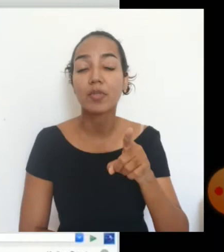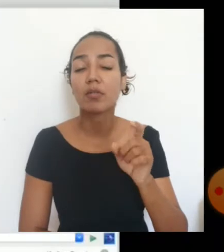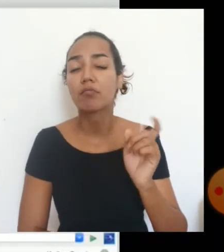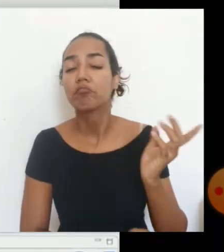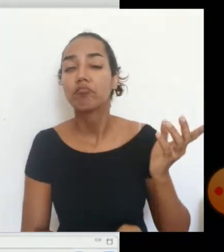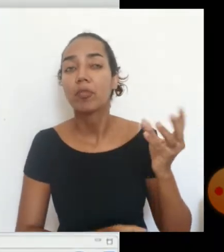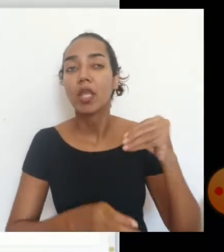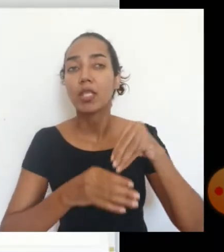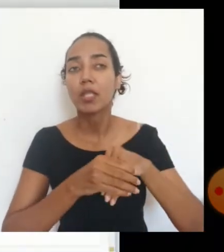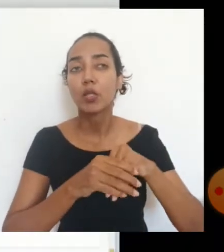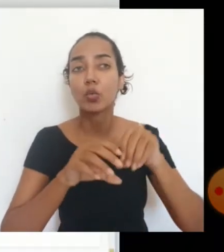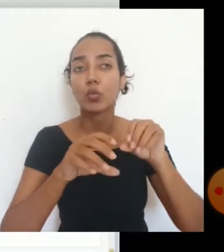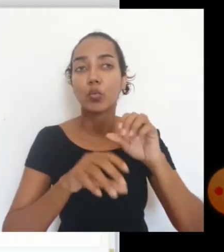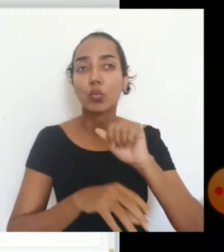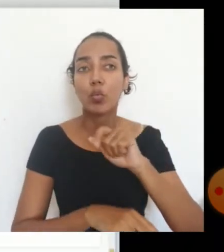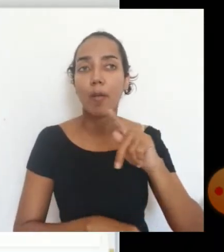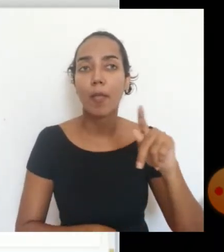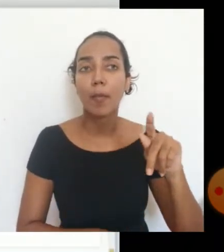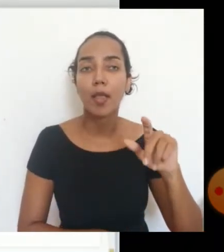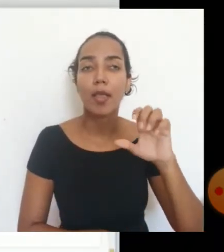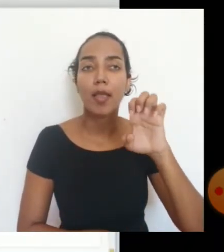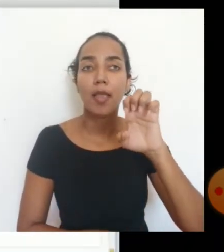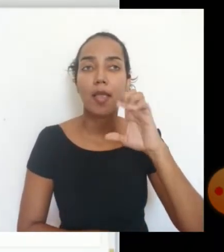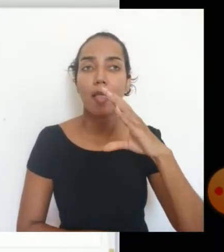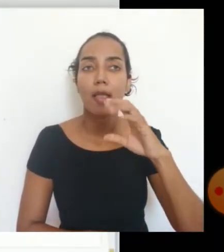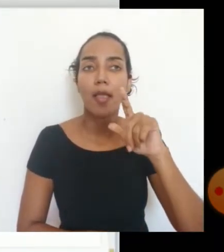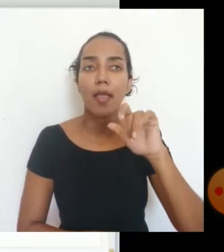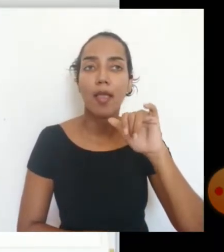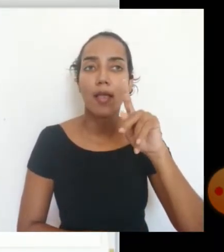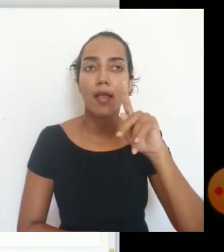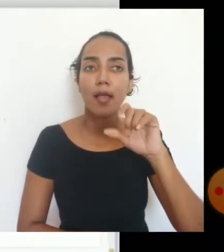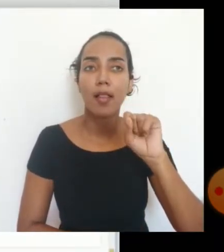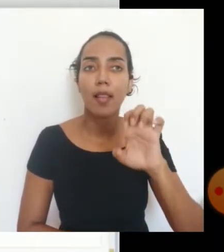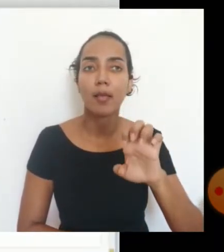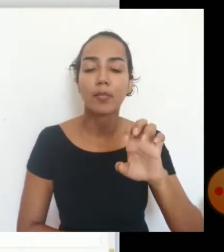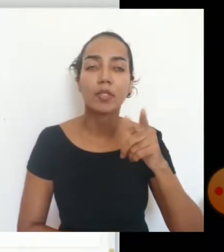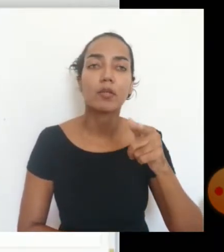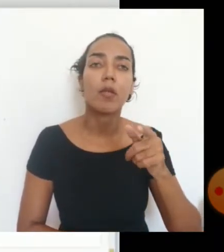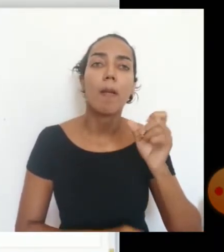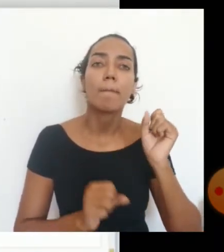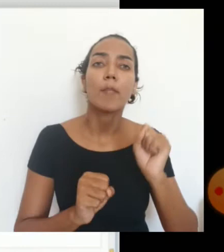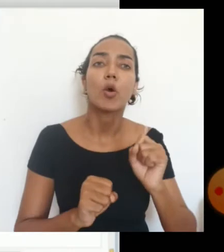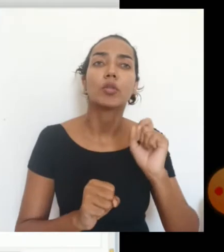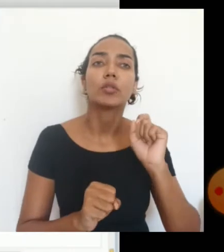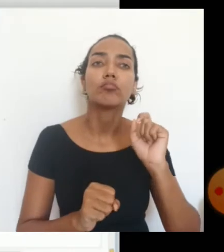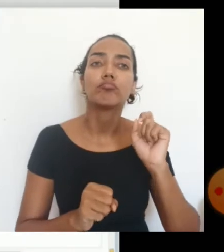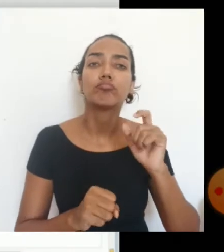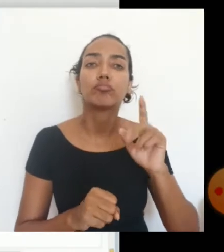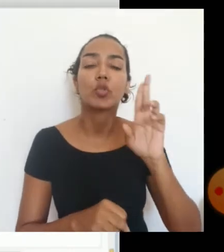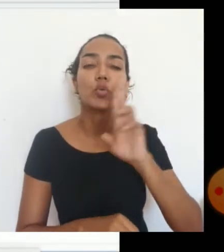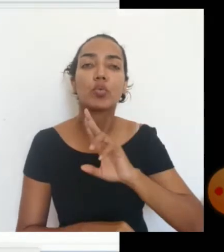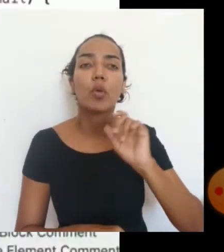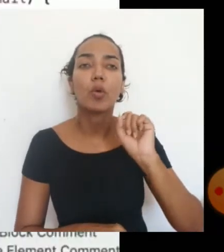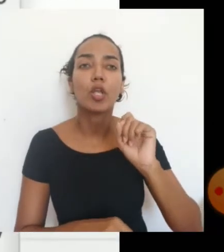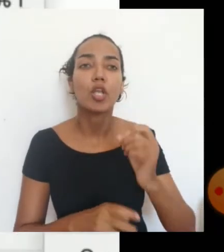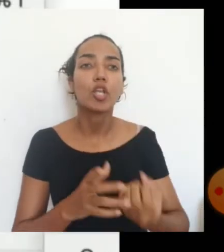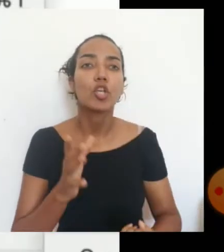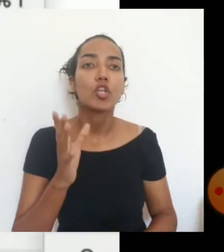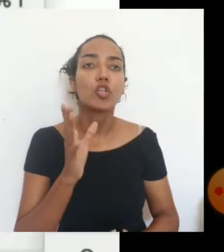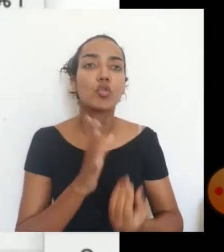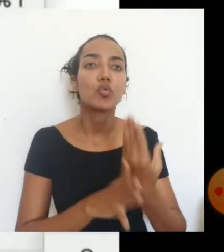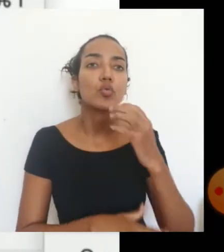fazer uso de um gerador de código, né, nessa opção aqui, Source, botão direito,